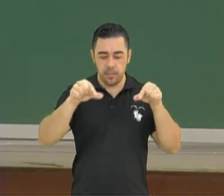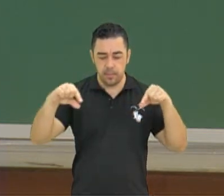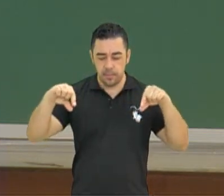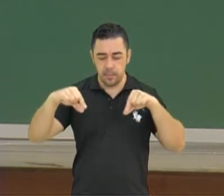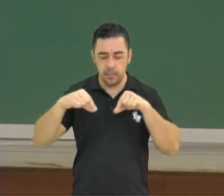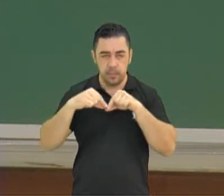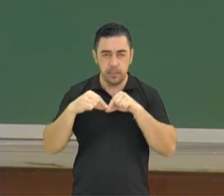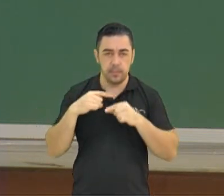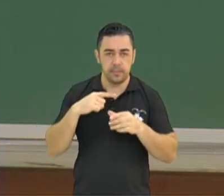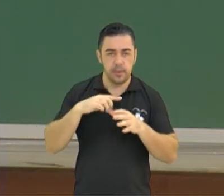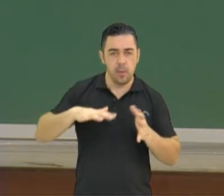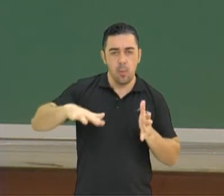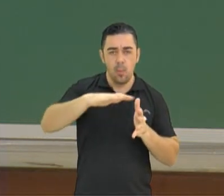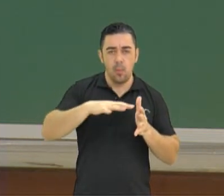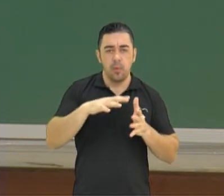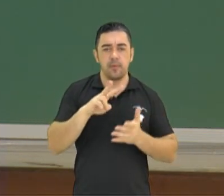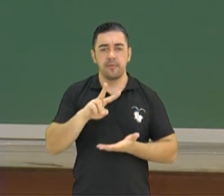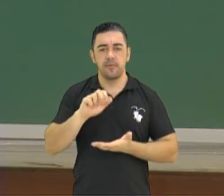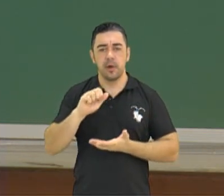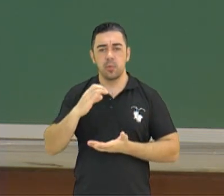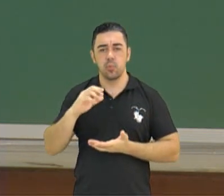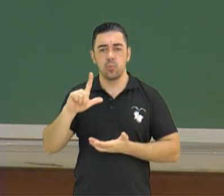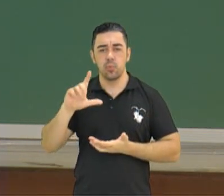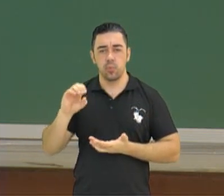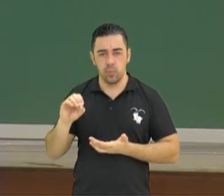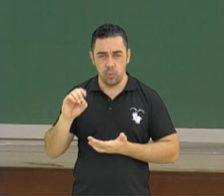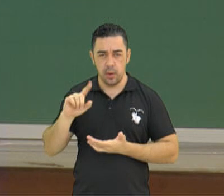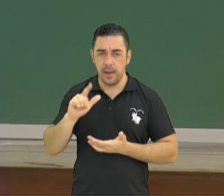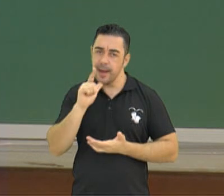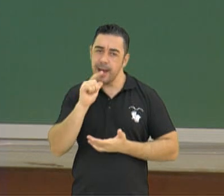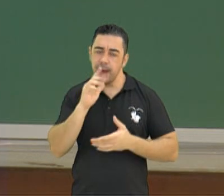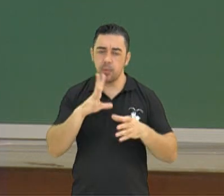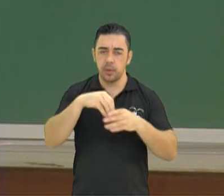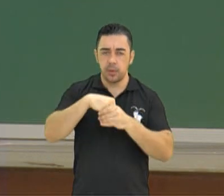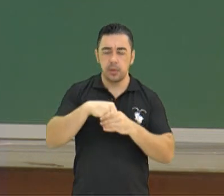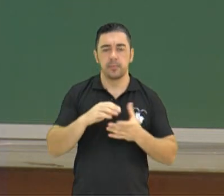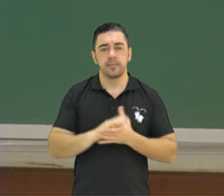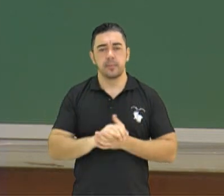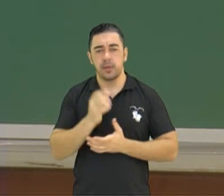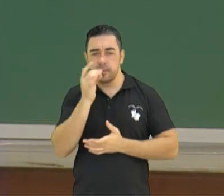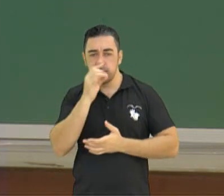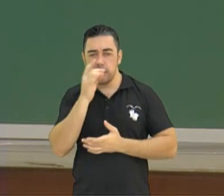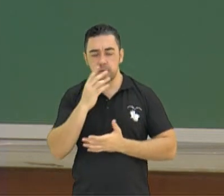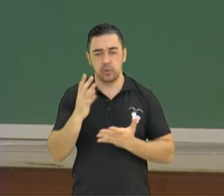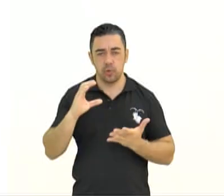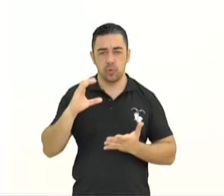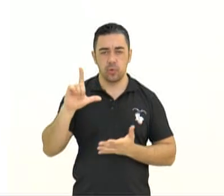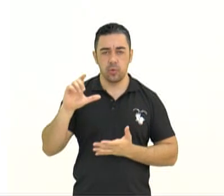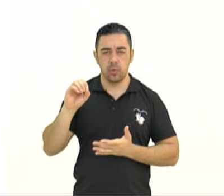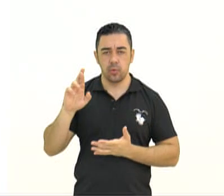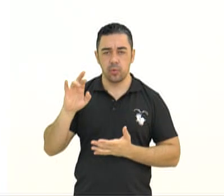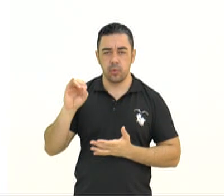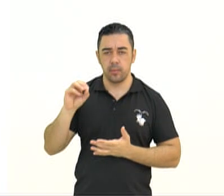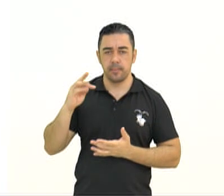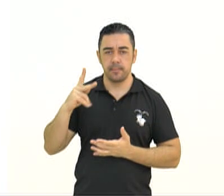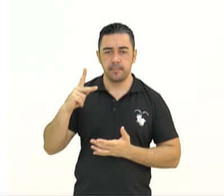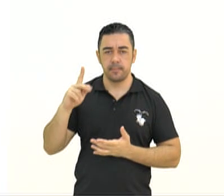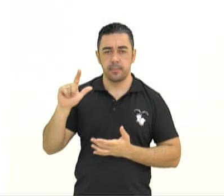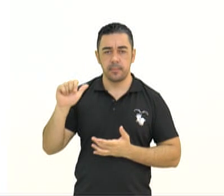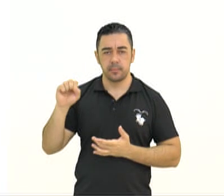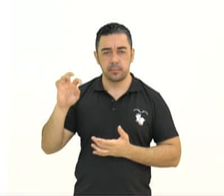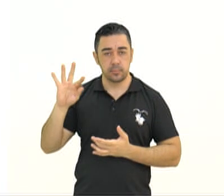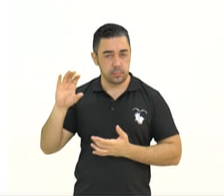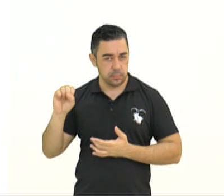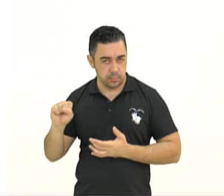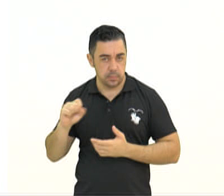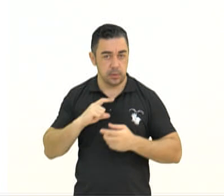tem um vacúolo grandão aqui onde ela armazena água e outras substâncias, e os cloroplastos verdinhos, tá? Então, a gente tem dois tipos de célula.